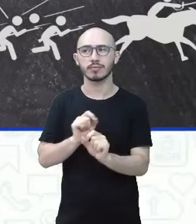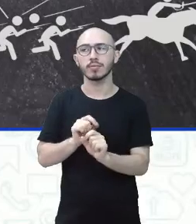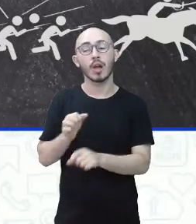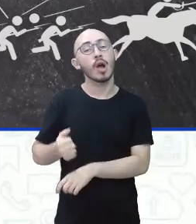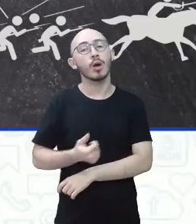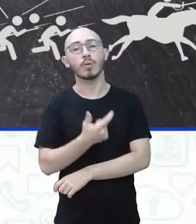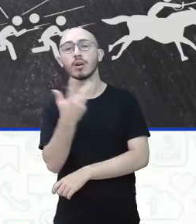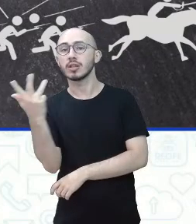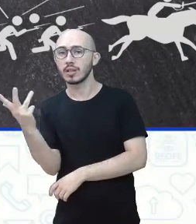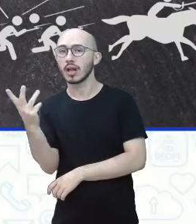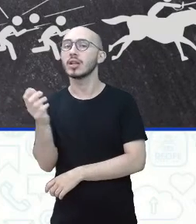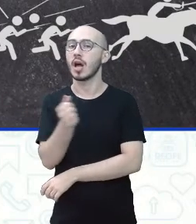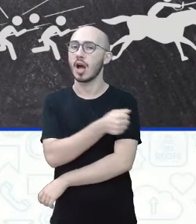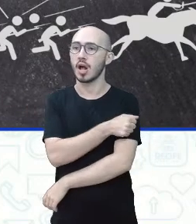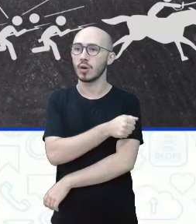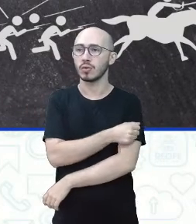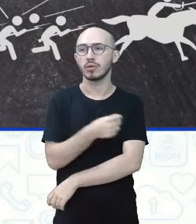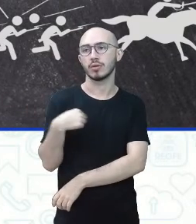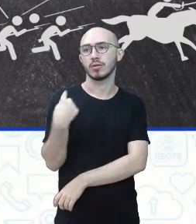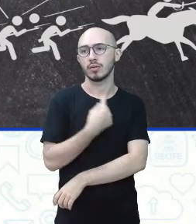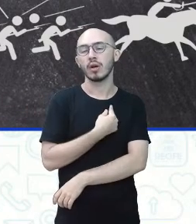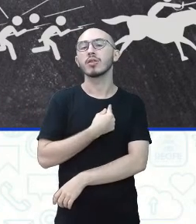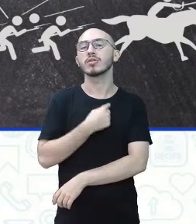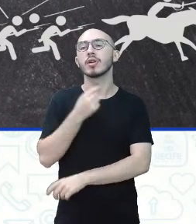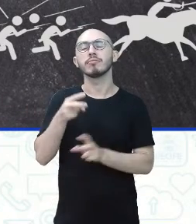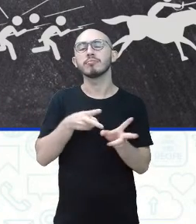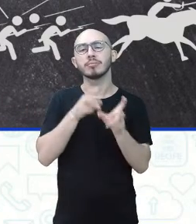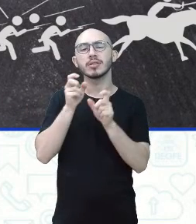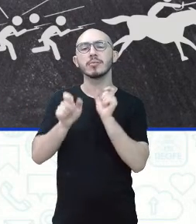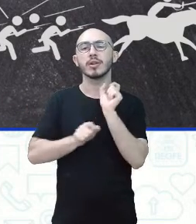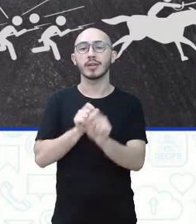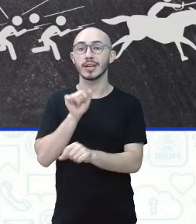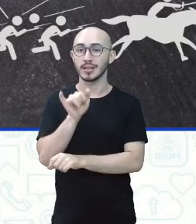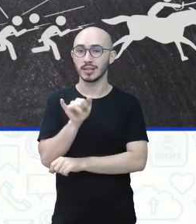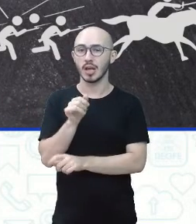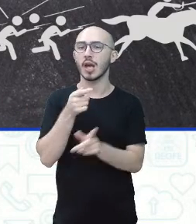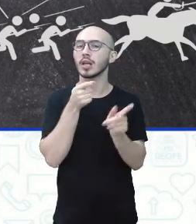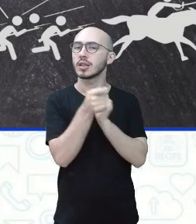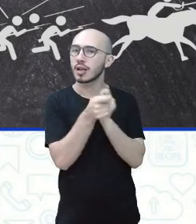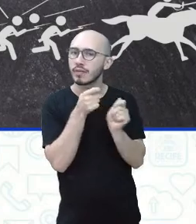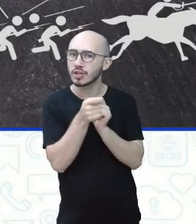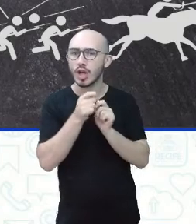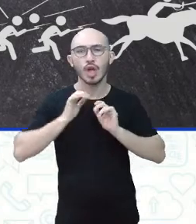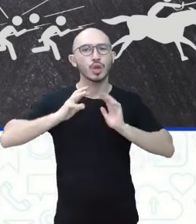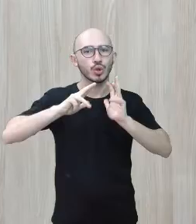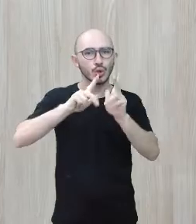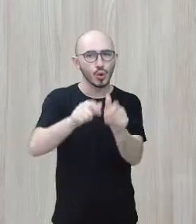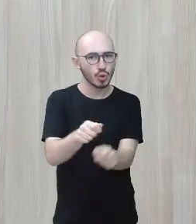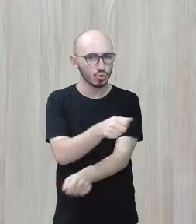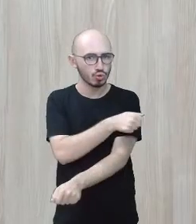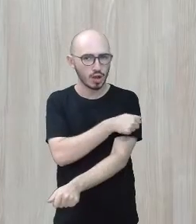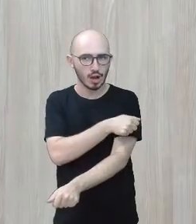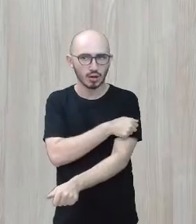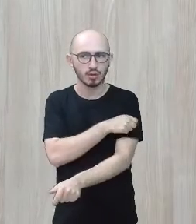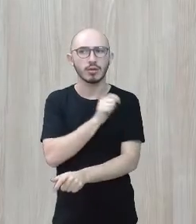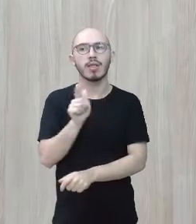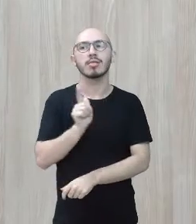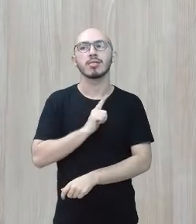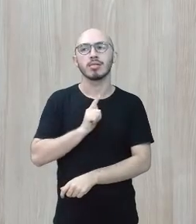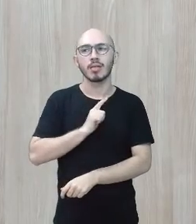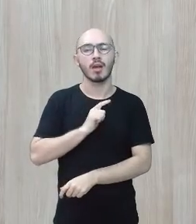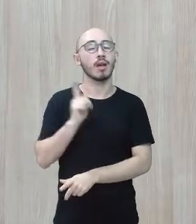quantidade aí de alunos, a gente começou a verificar aqui, se a gente fosse entrevistar todos os alunos, a gente ia ter